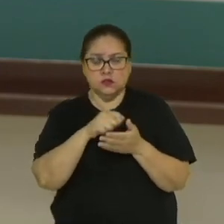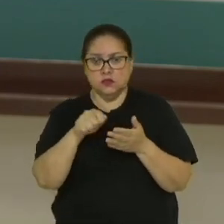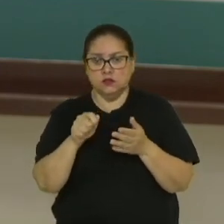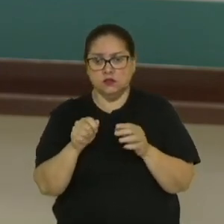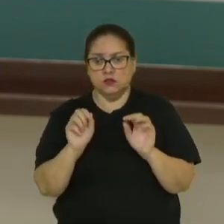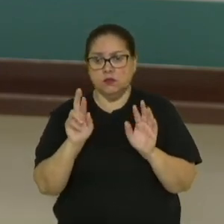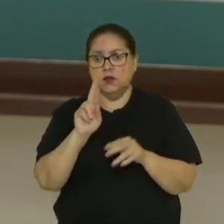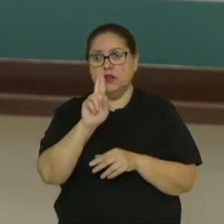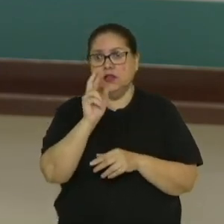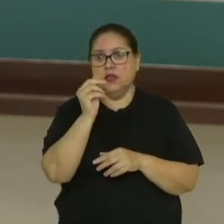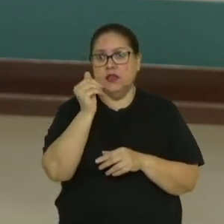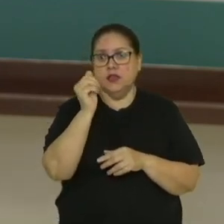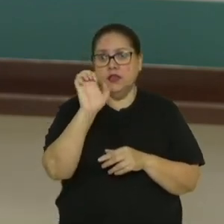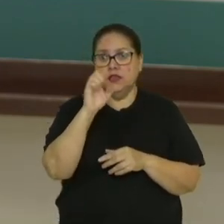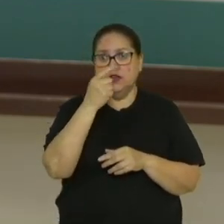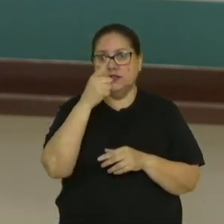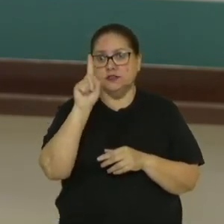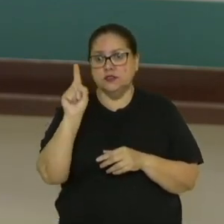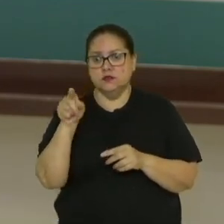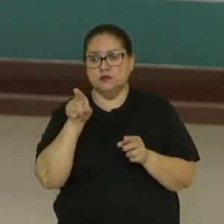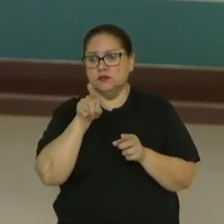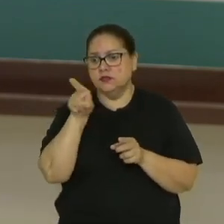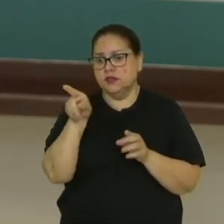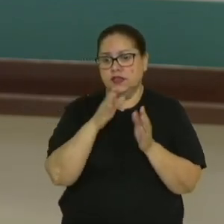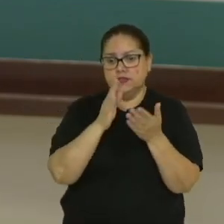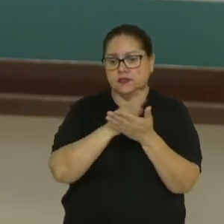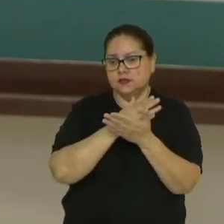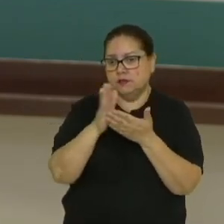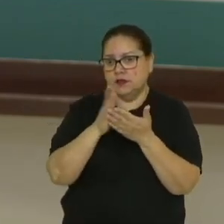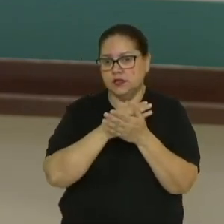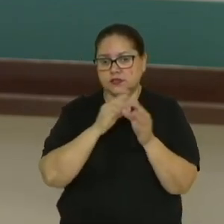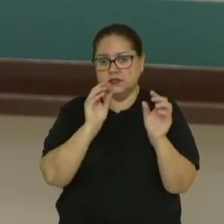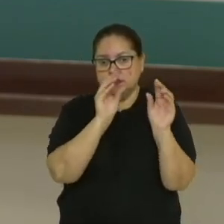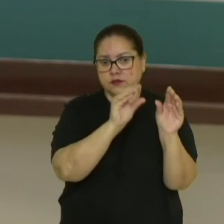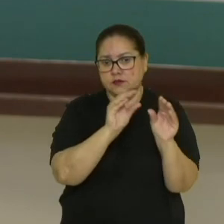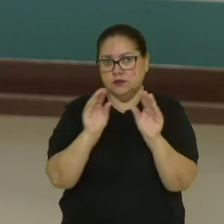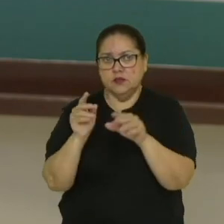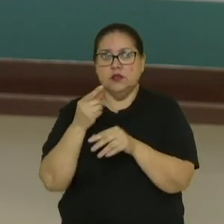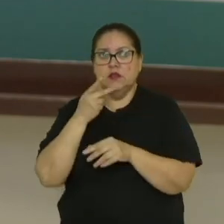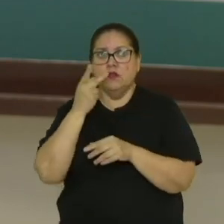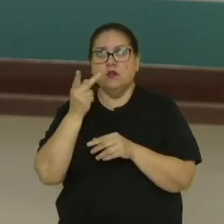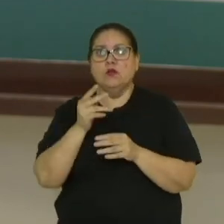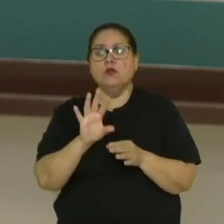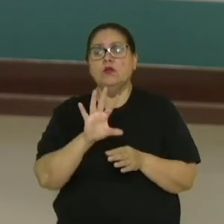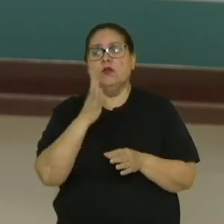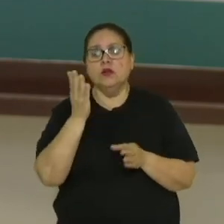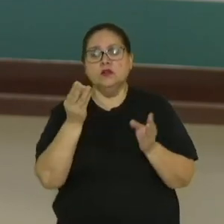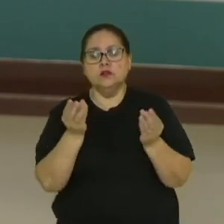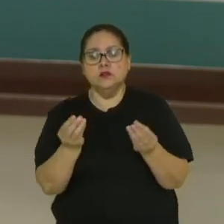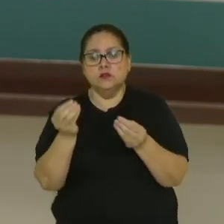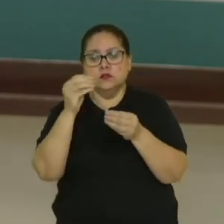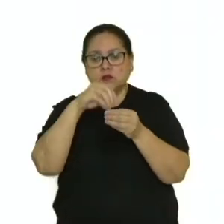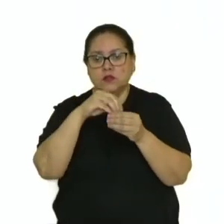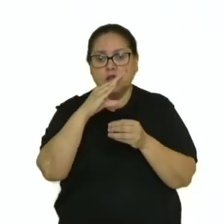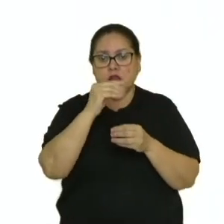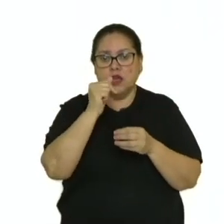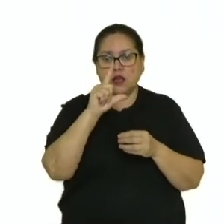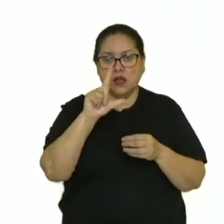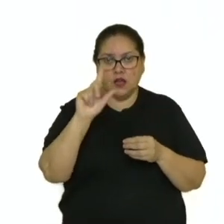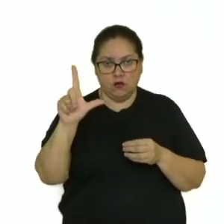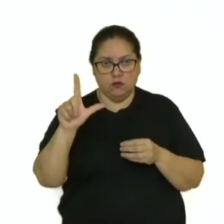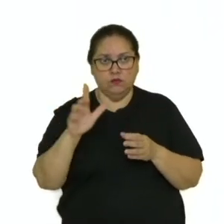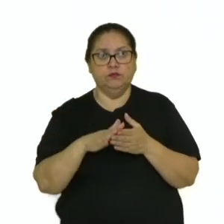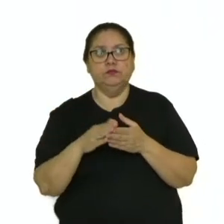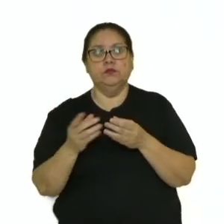numa reação química, né, com seta e separação de reagente e produto. Ele diz assim, ó, quando adiciona cal hidratada, que é o hidróxido